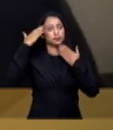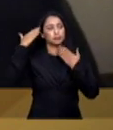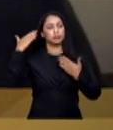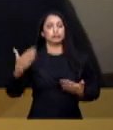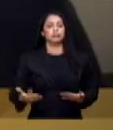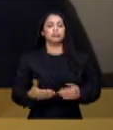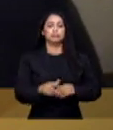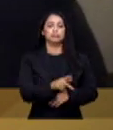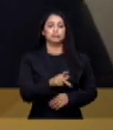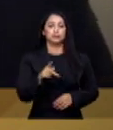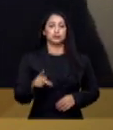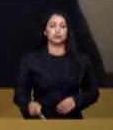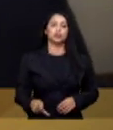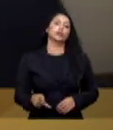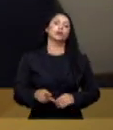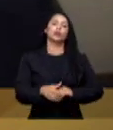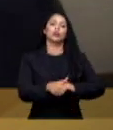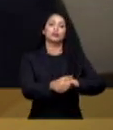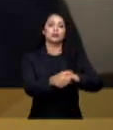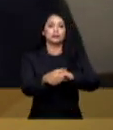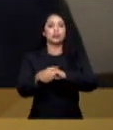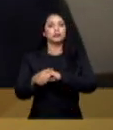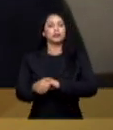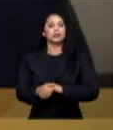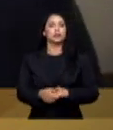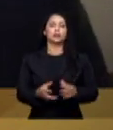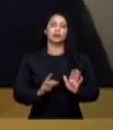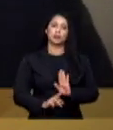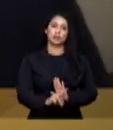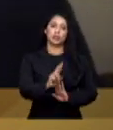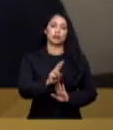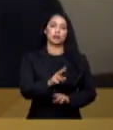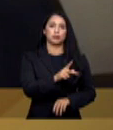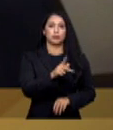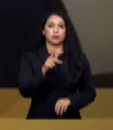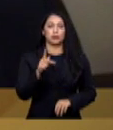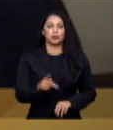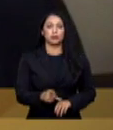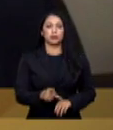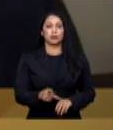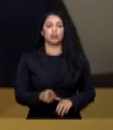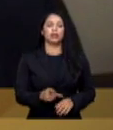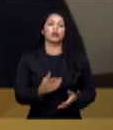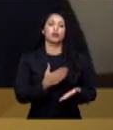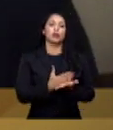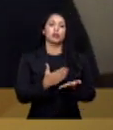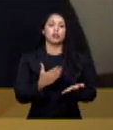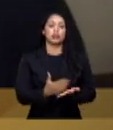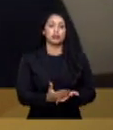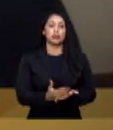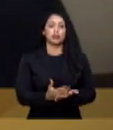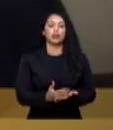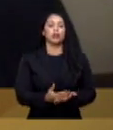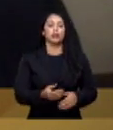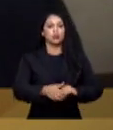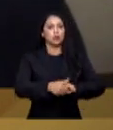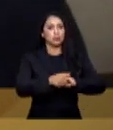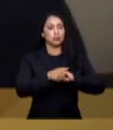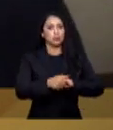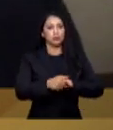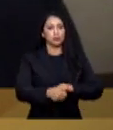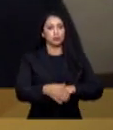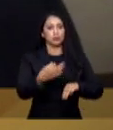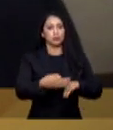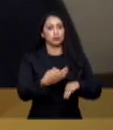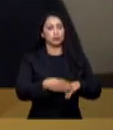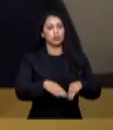os presentes na pessoa de vossa excelência. Ricardo Quero iniciar meu voto também cumprimentando o ministro Marco Aurélio, que na tarde